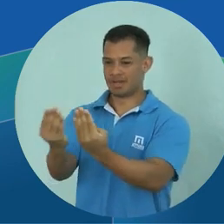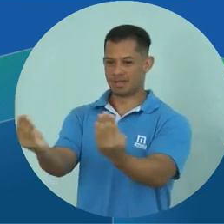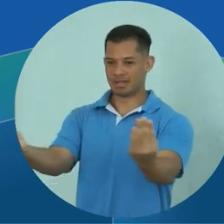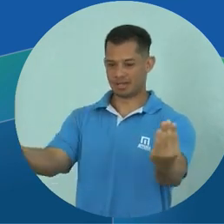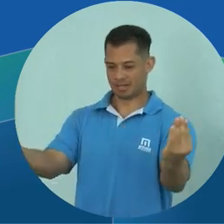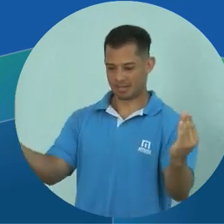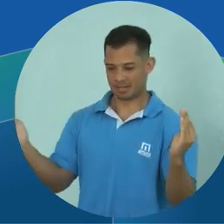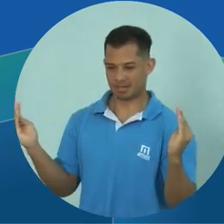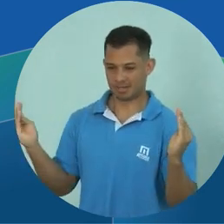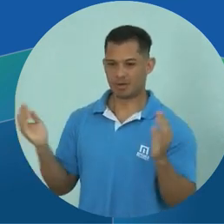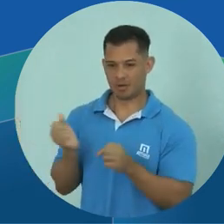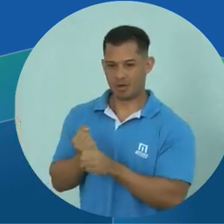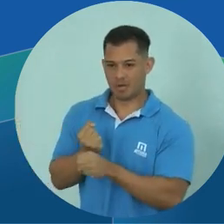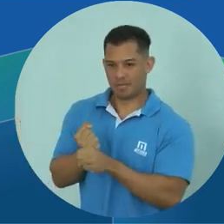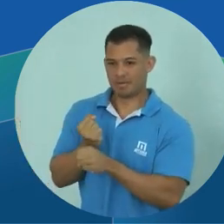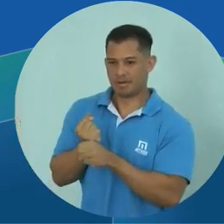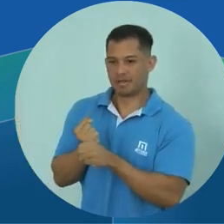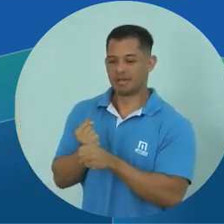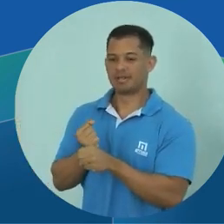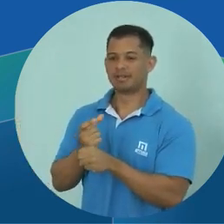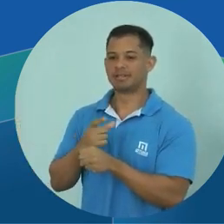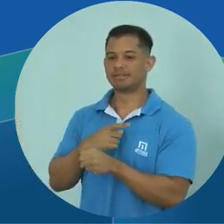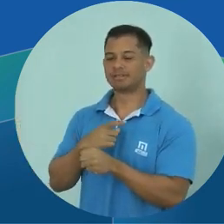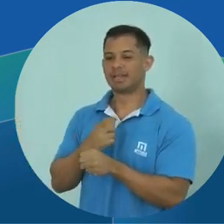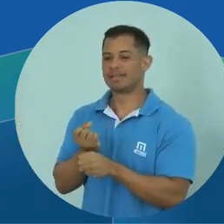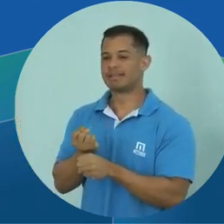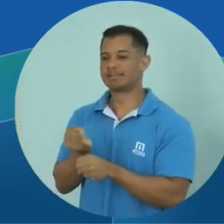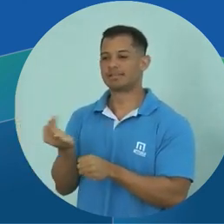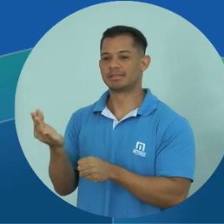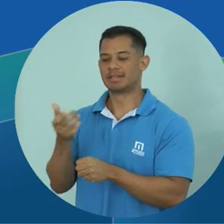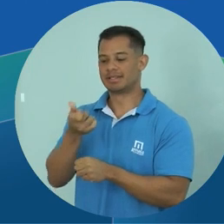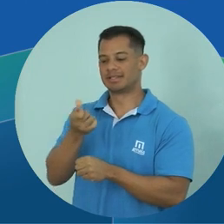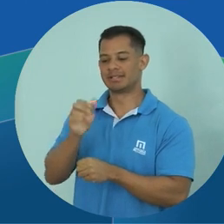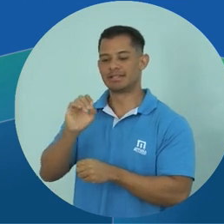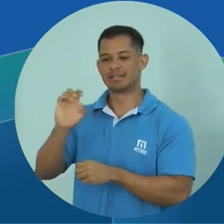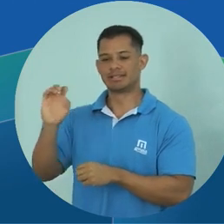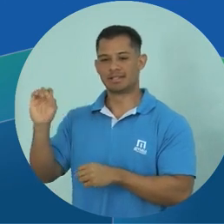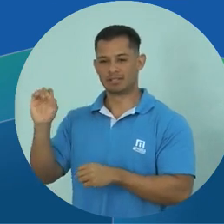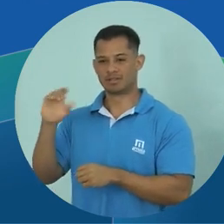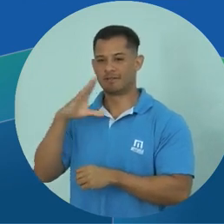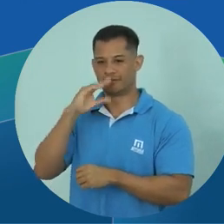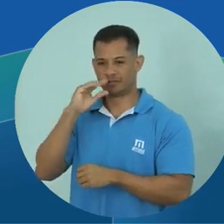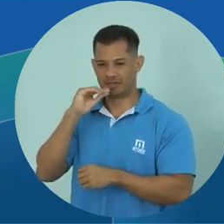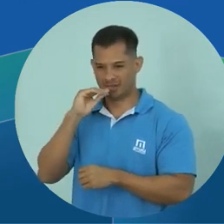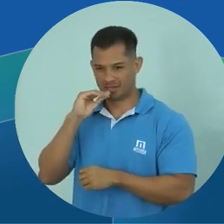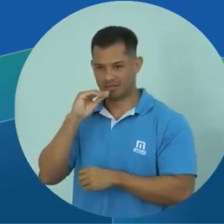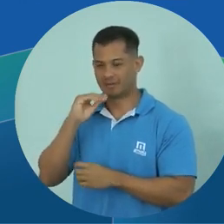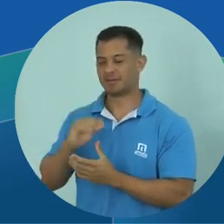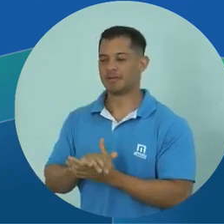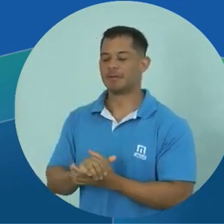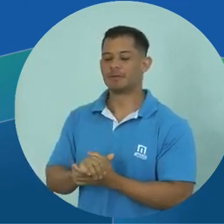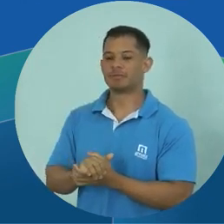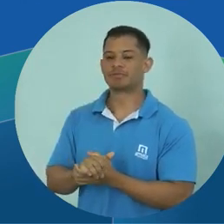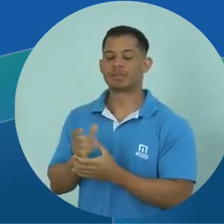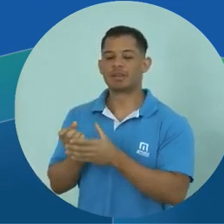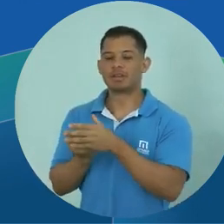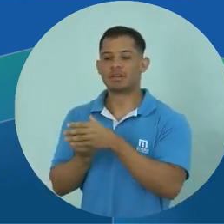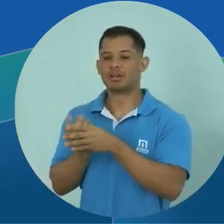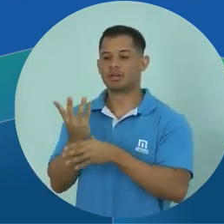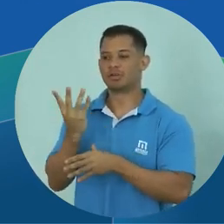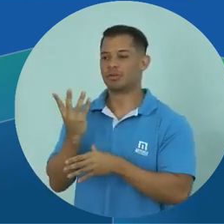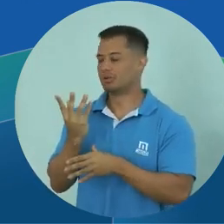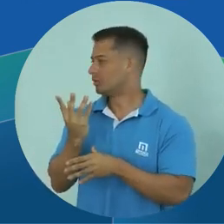feito para acomodar 600 pessoas, 600 colaboradores. Então, ele foi implantado a